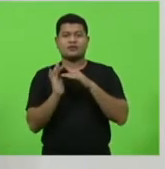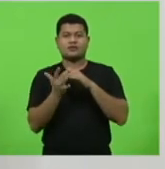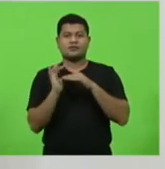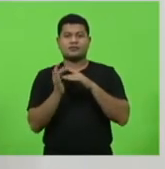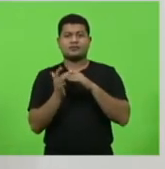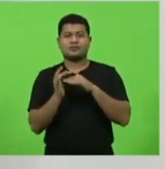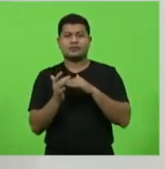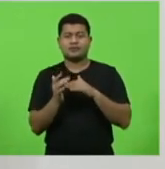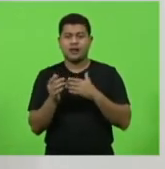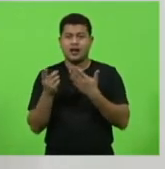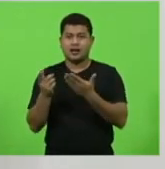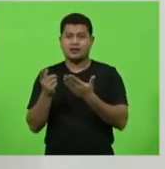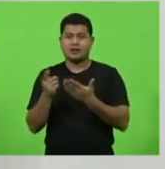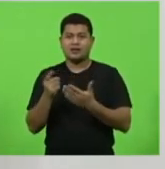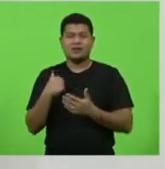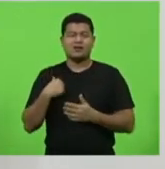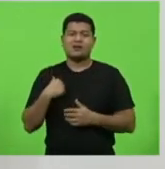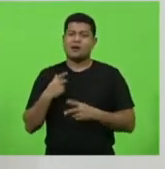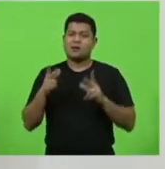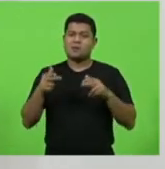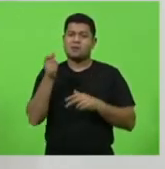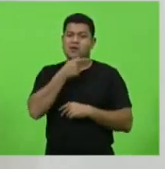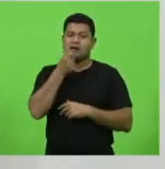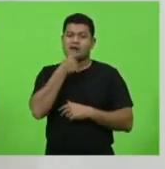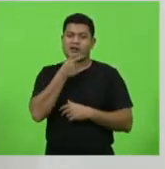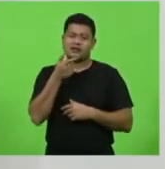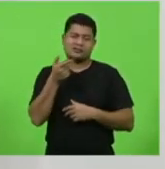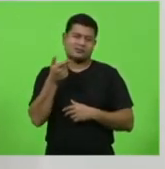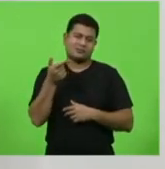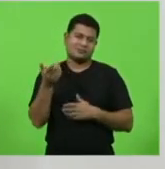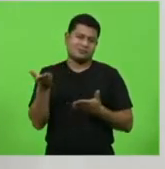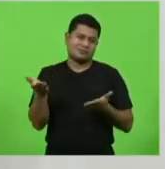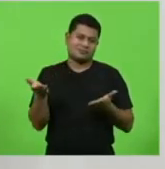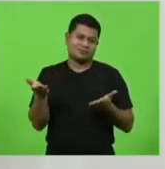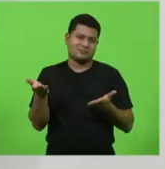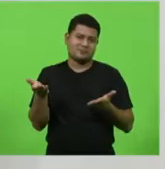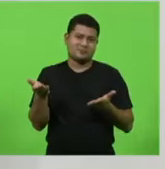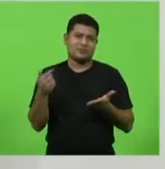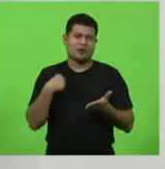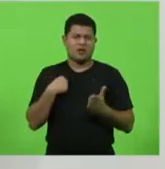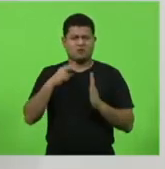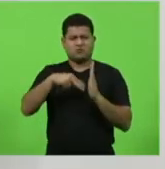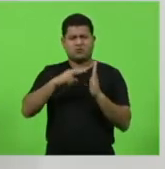Mas está aqui, Ministério Público, investigue. Eu não vou ler aqui o nome dos caras,